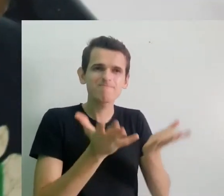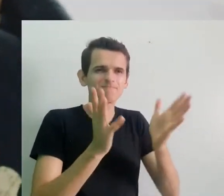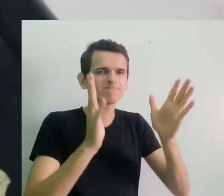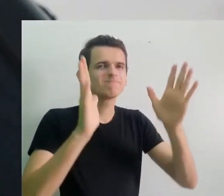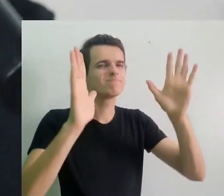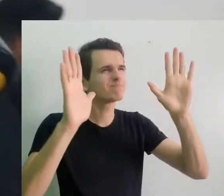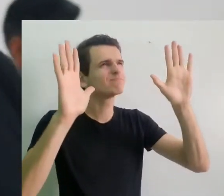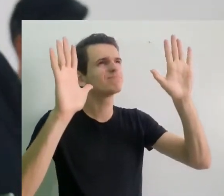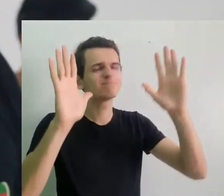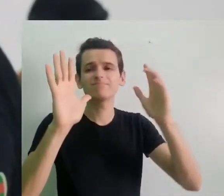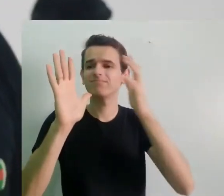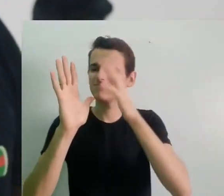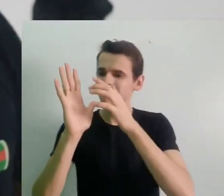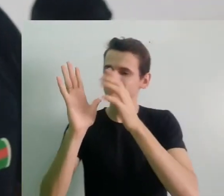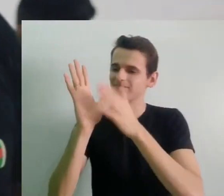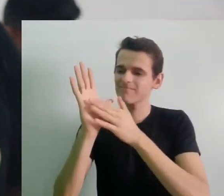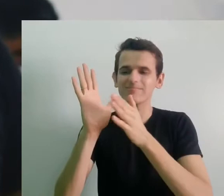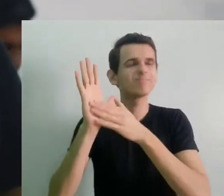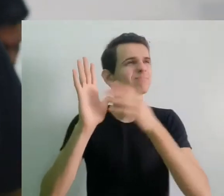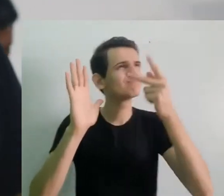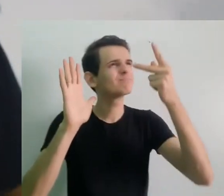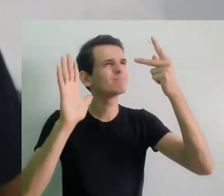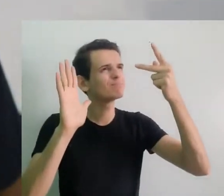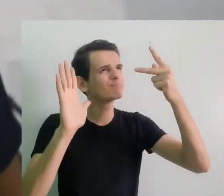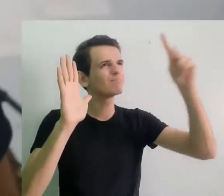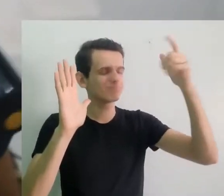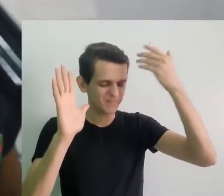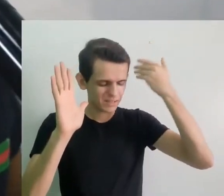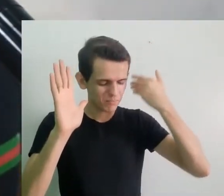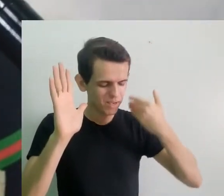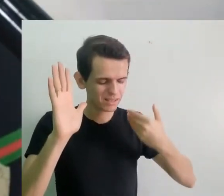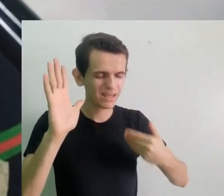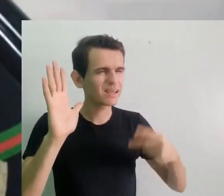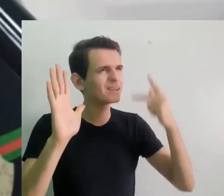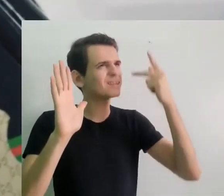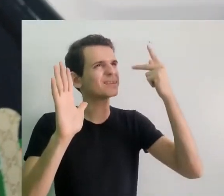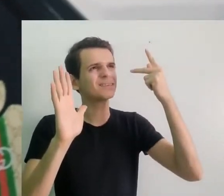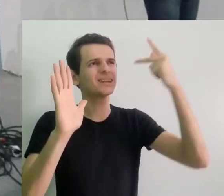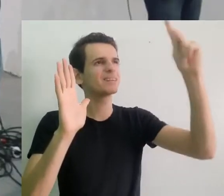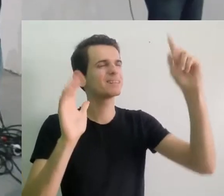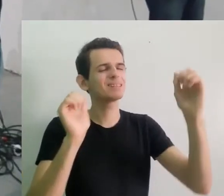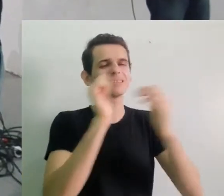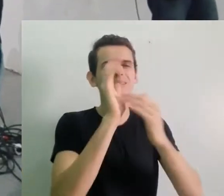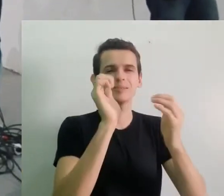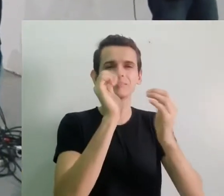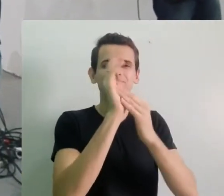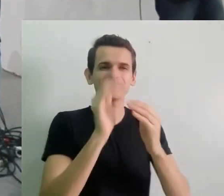das minhas mãos é pra dizer que te pertenço, Deus.